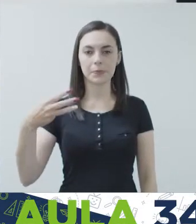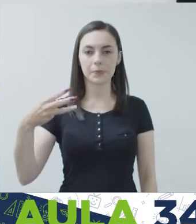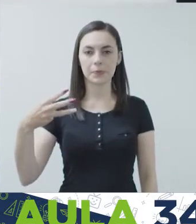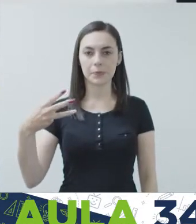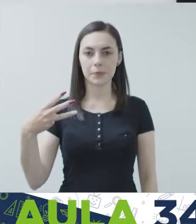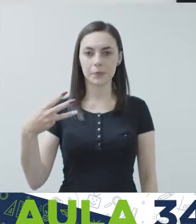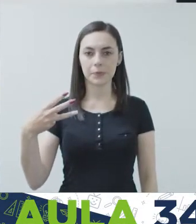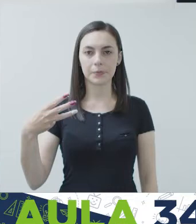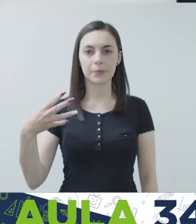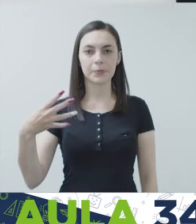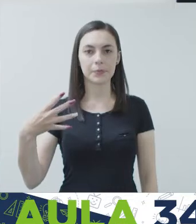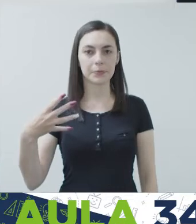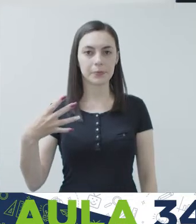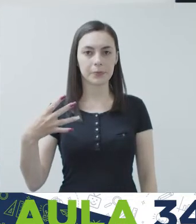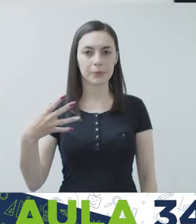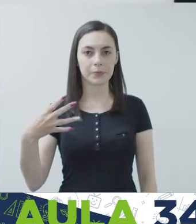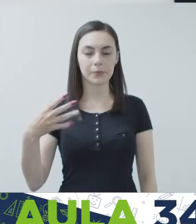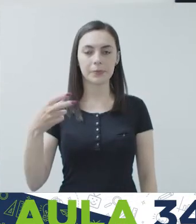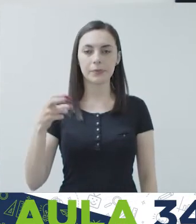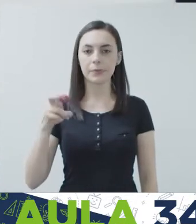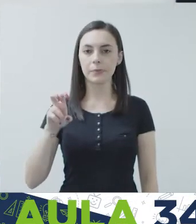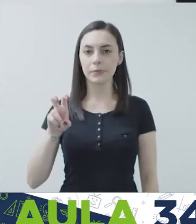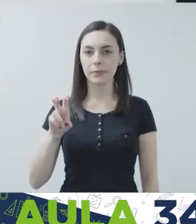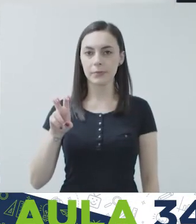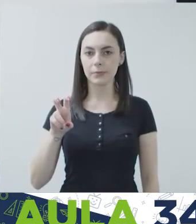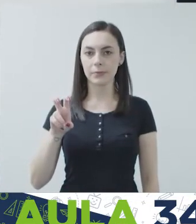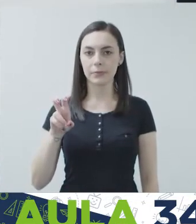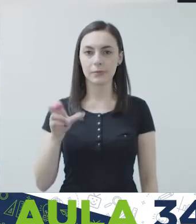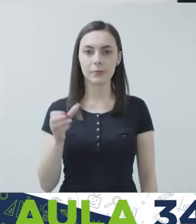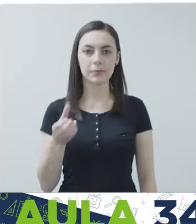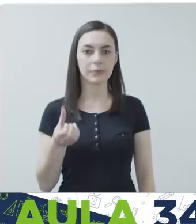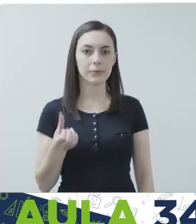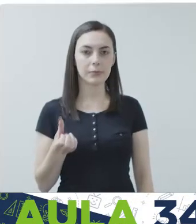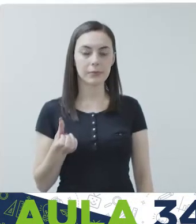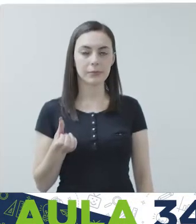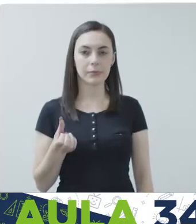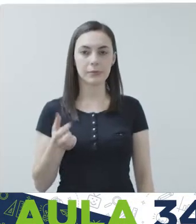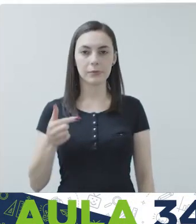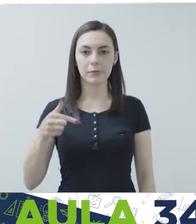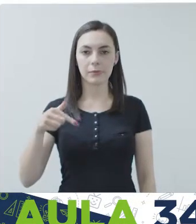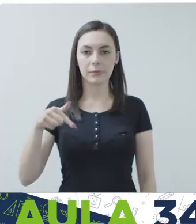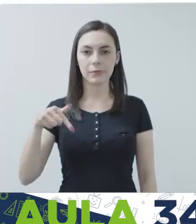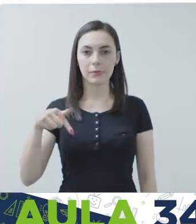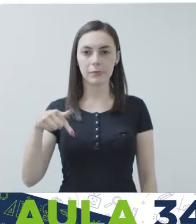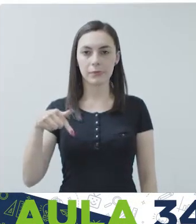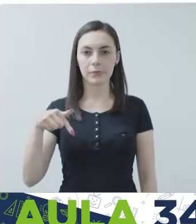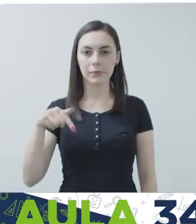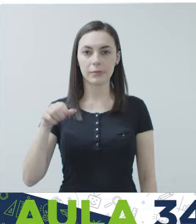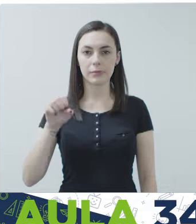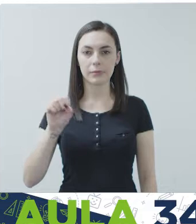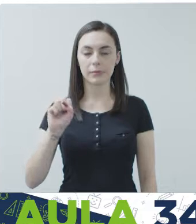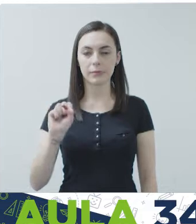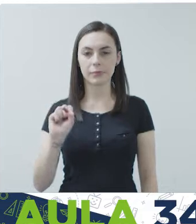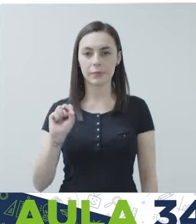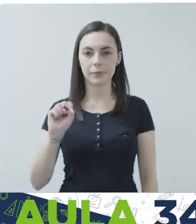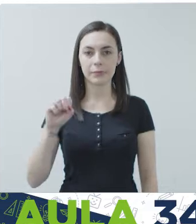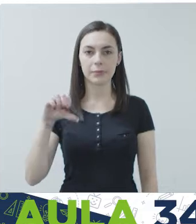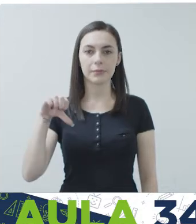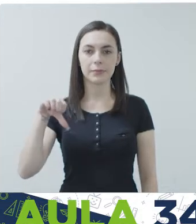3, 4, 5, 6, 7,